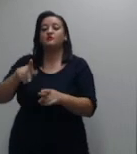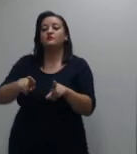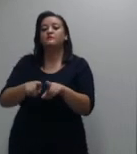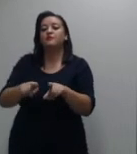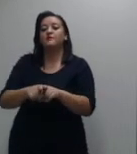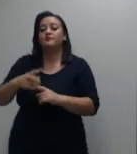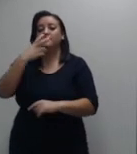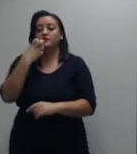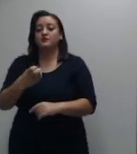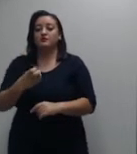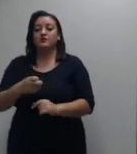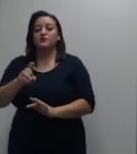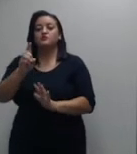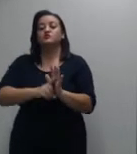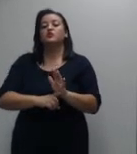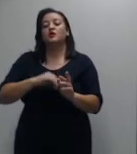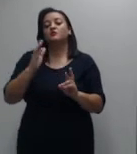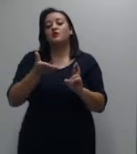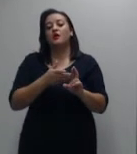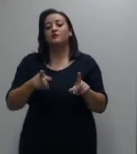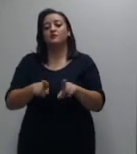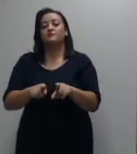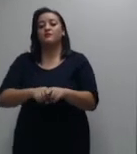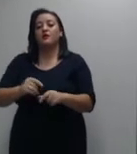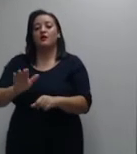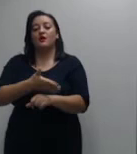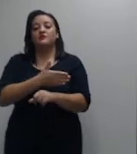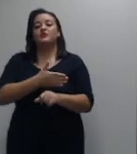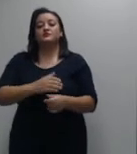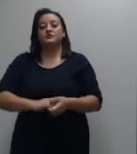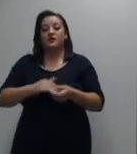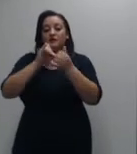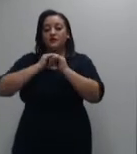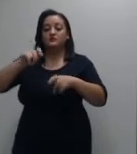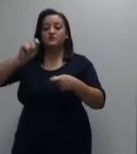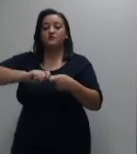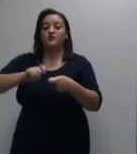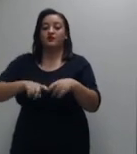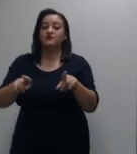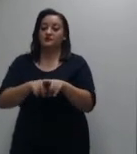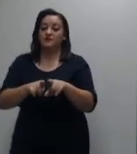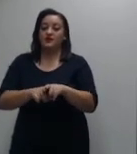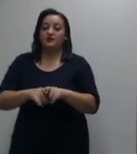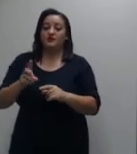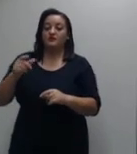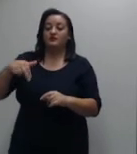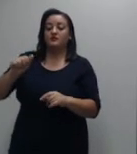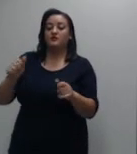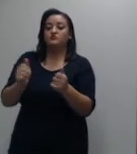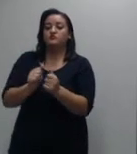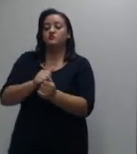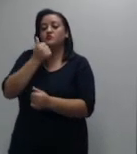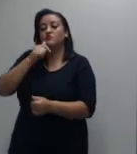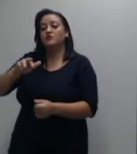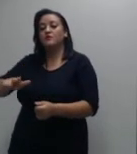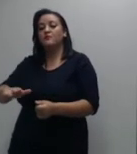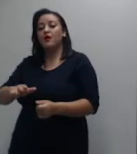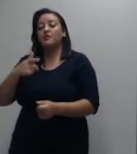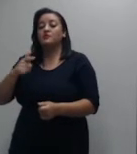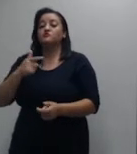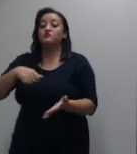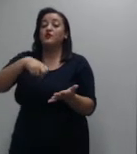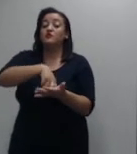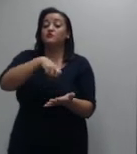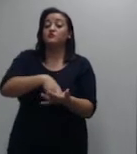reconhecer o direito do Réu e afastar a declaração solicitada pelo autor Daniel Dantas fizeram tantas não foram condenados na